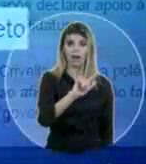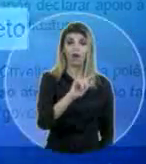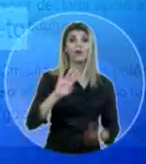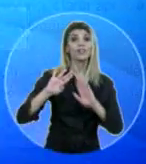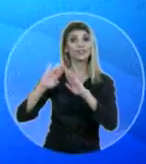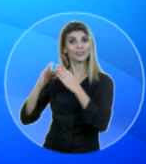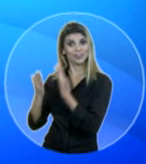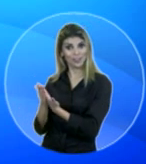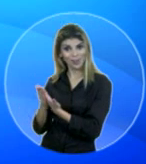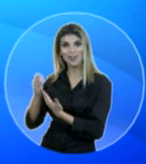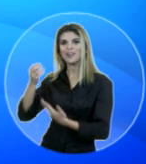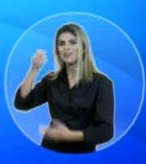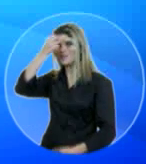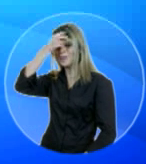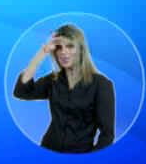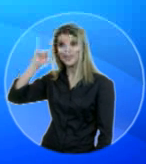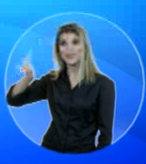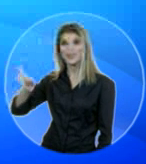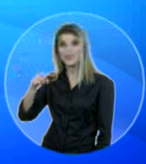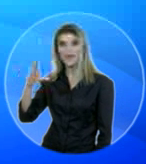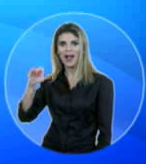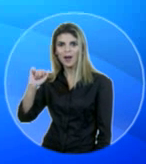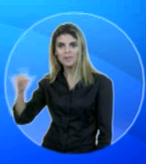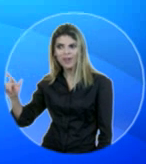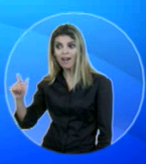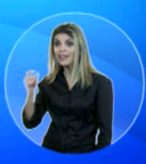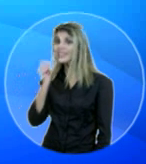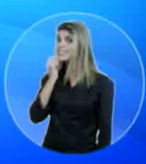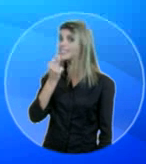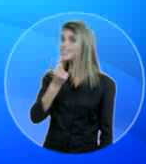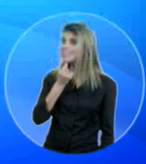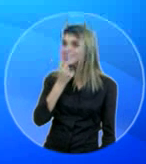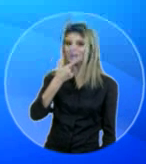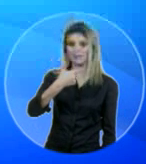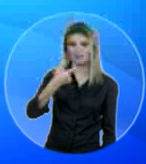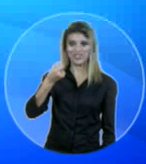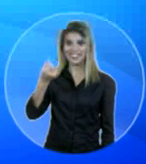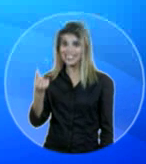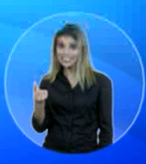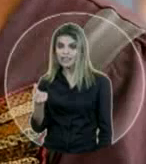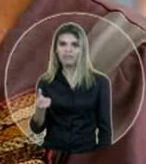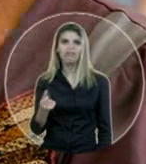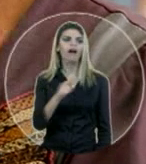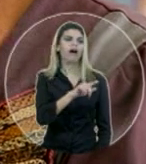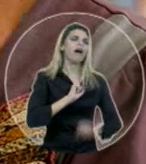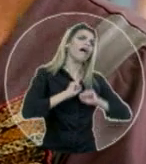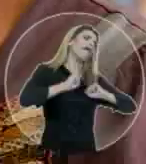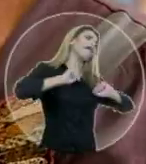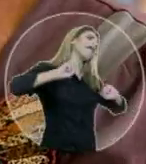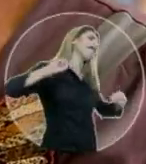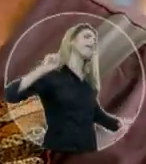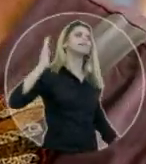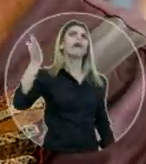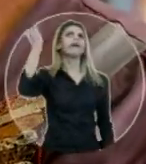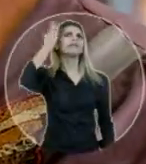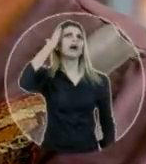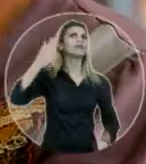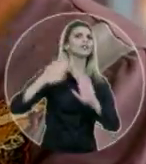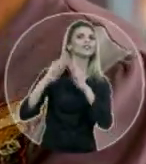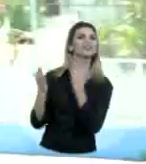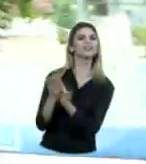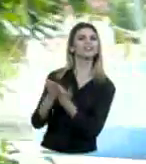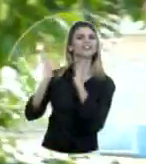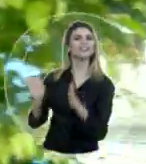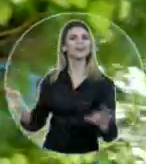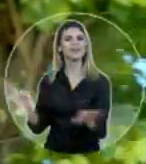Neto. Escola Municipal João Cabral de Melo Neto, setembro de 2016. Criança já levanta de manhã sabendo que vem